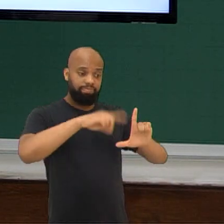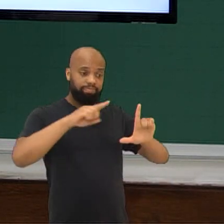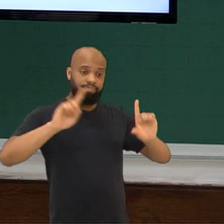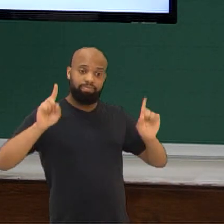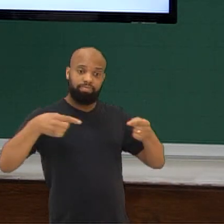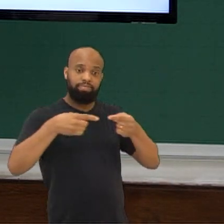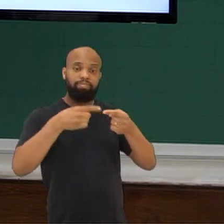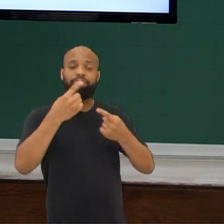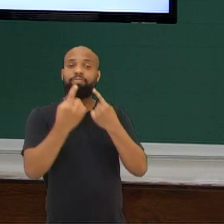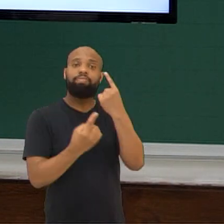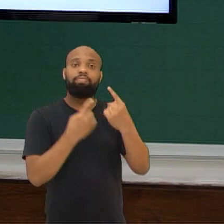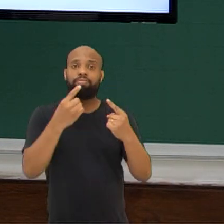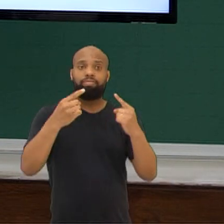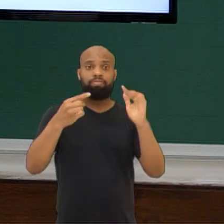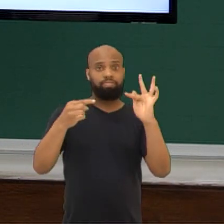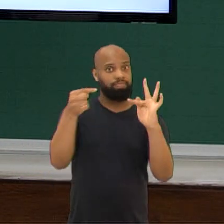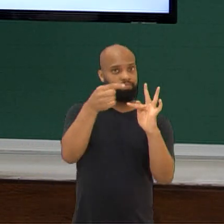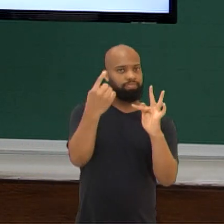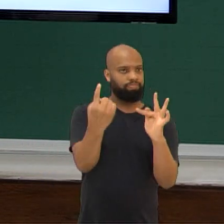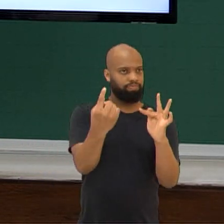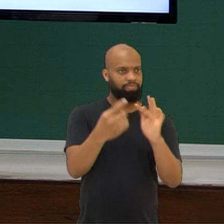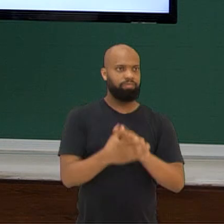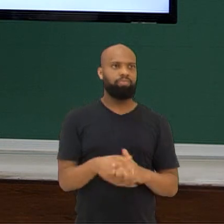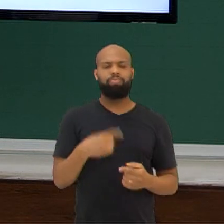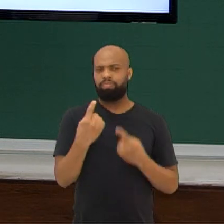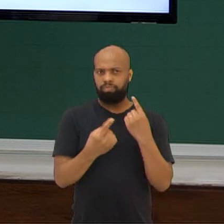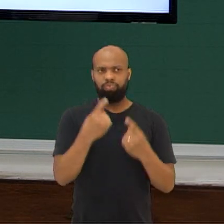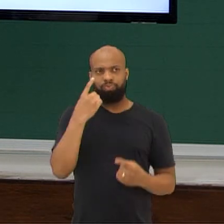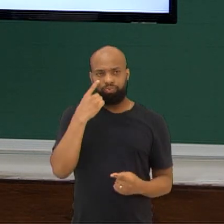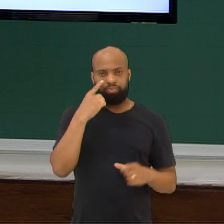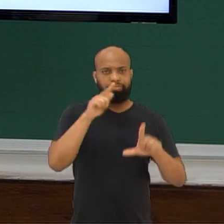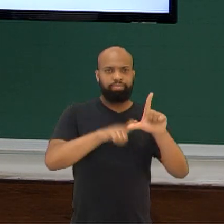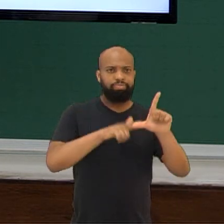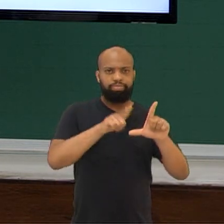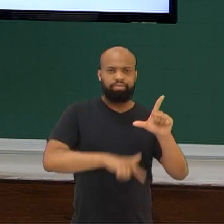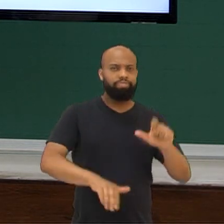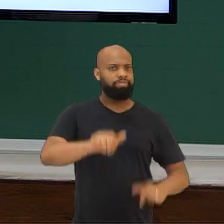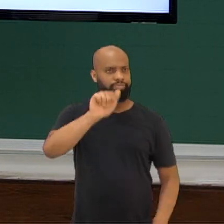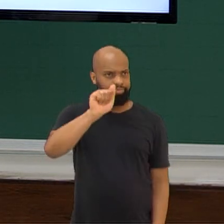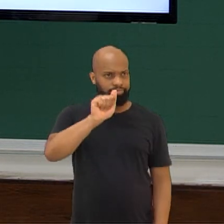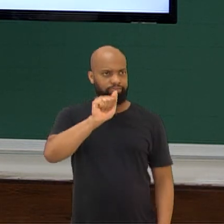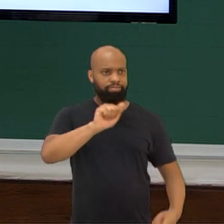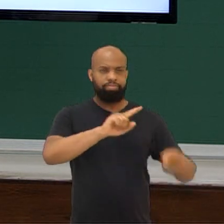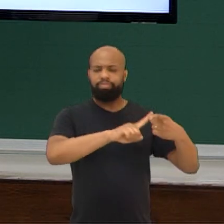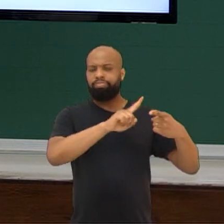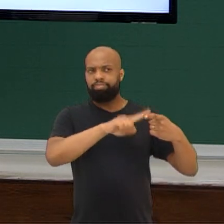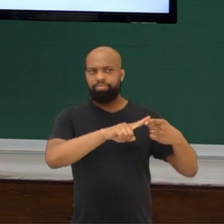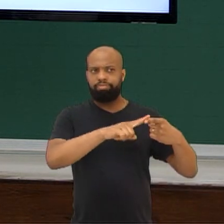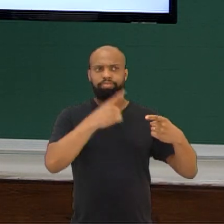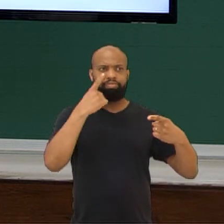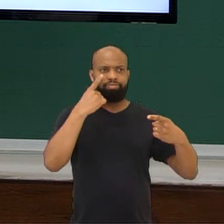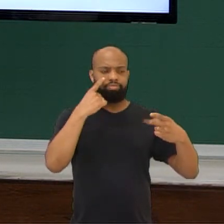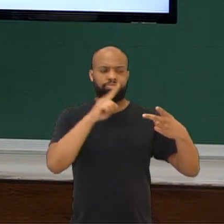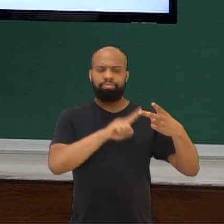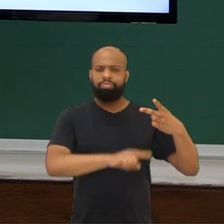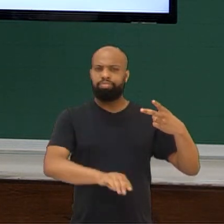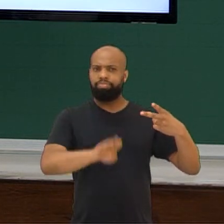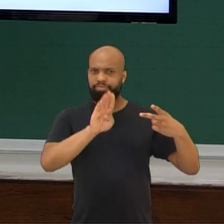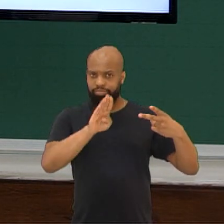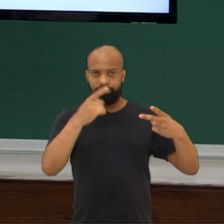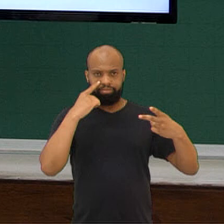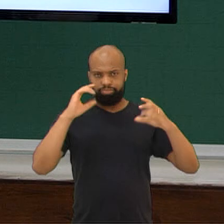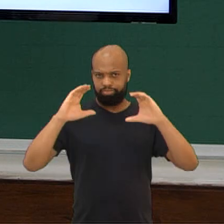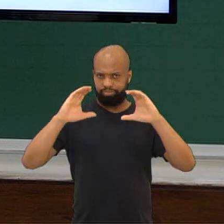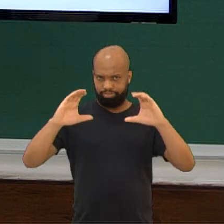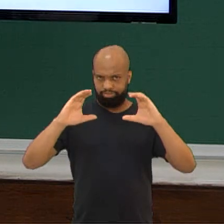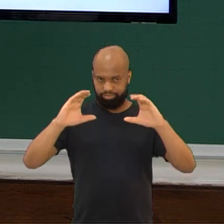inversa é, letra A, y igual a 3x mais 3 sobre 2. Letra B, y